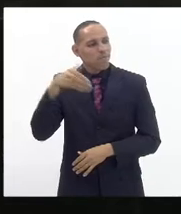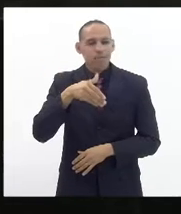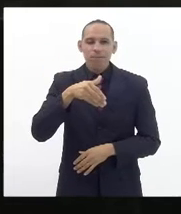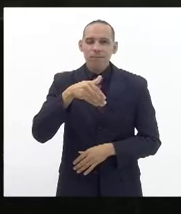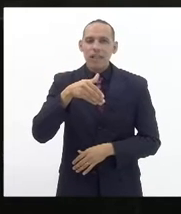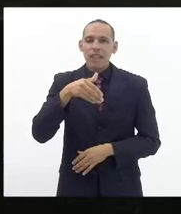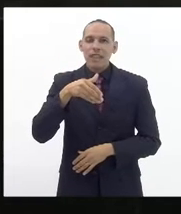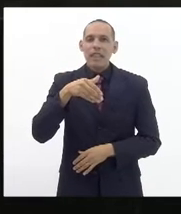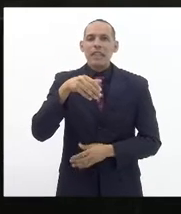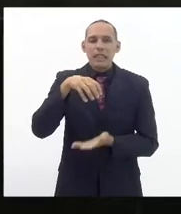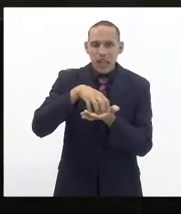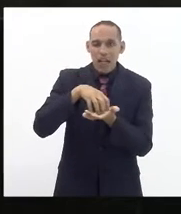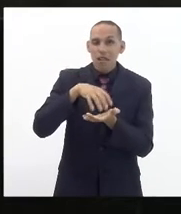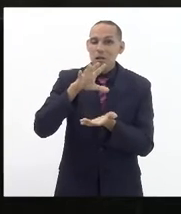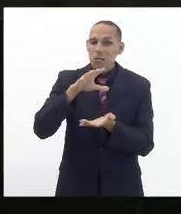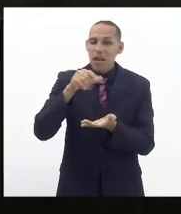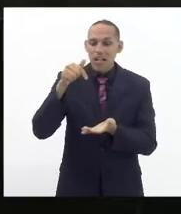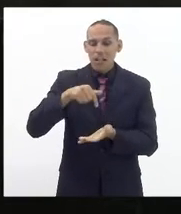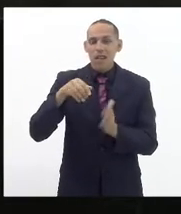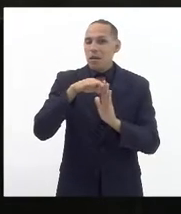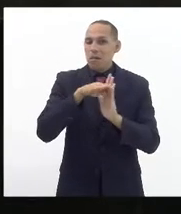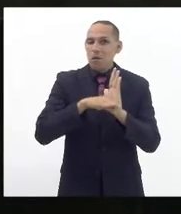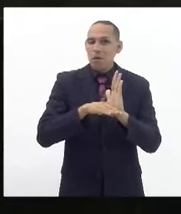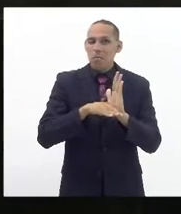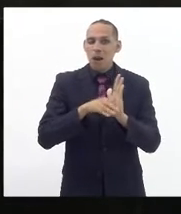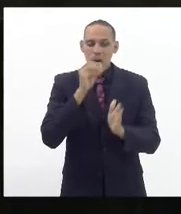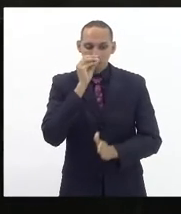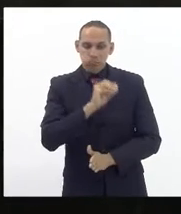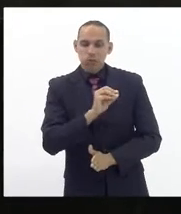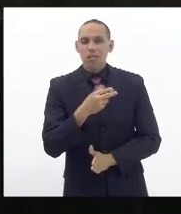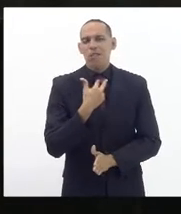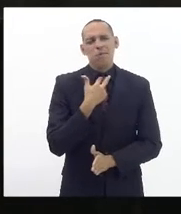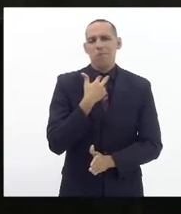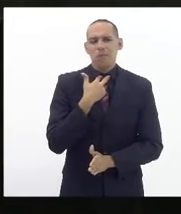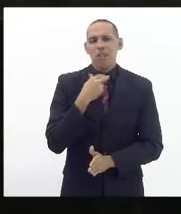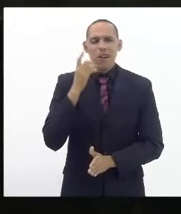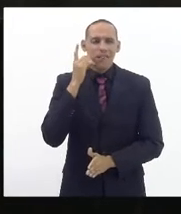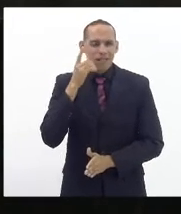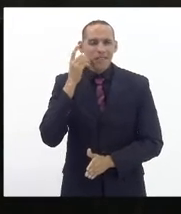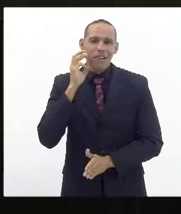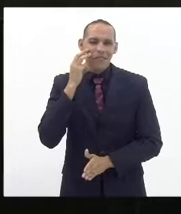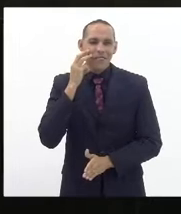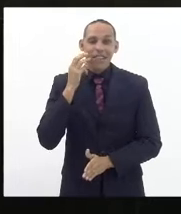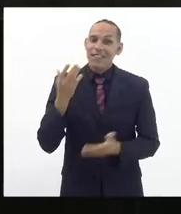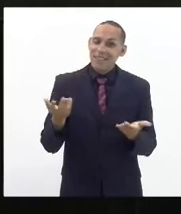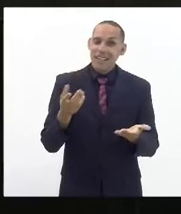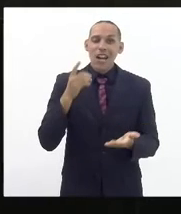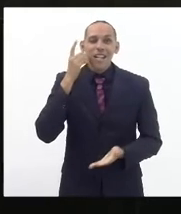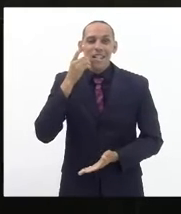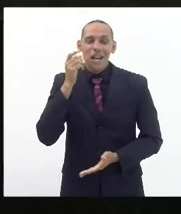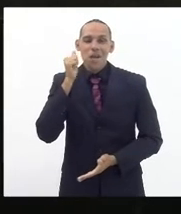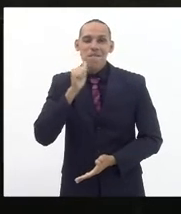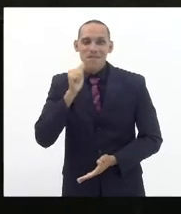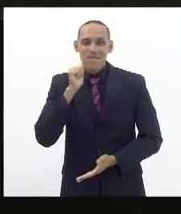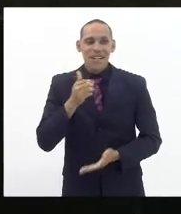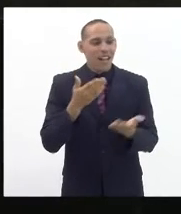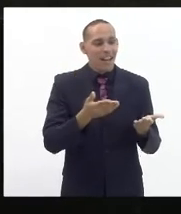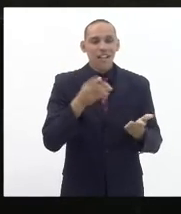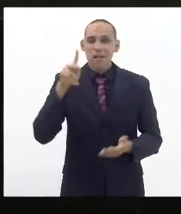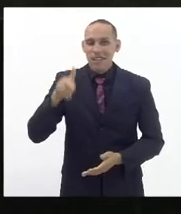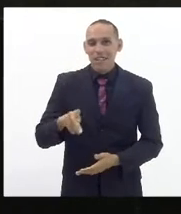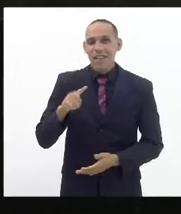que não pode esvaziar a nossa pauta, deputado Valdec Carneiro. Então, são as deputadas, deputada presidenta Tia